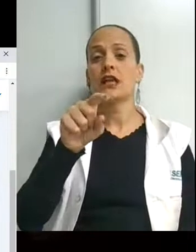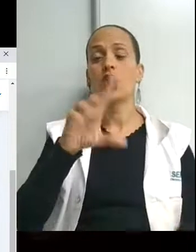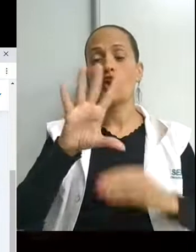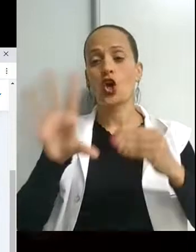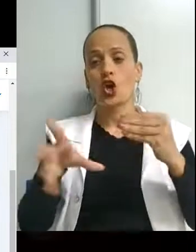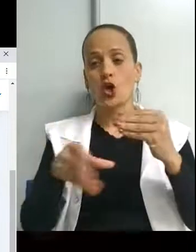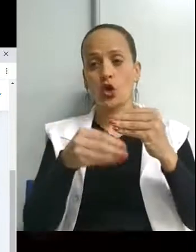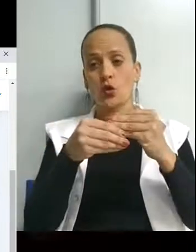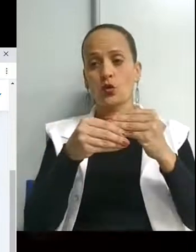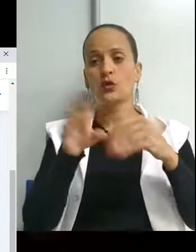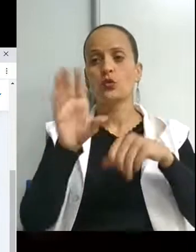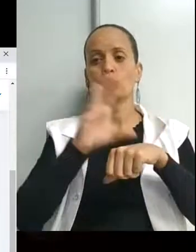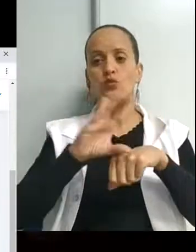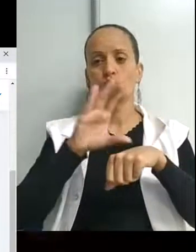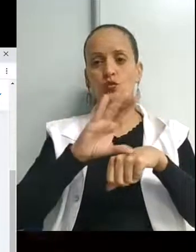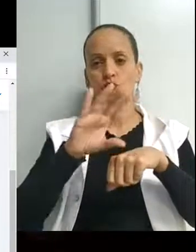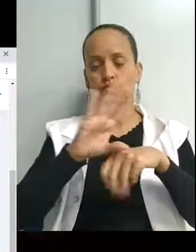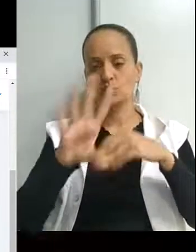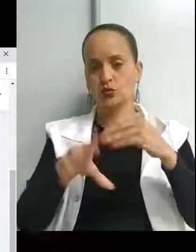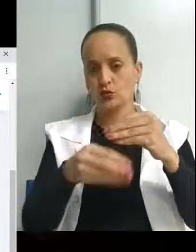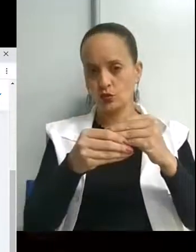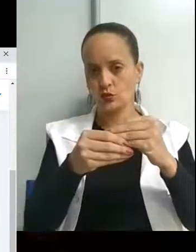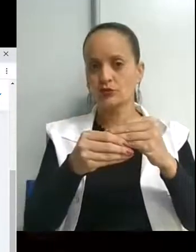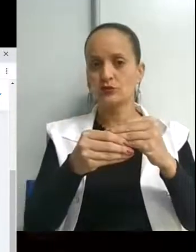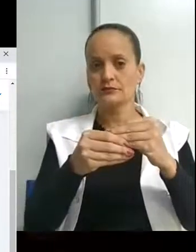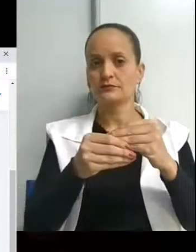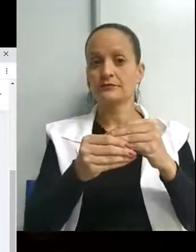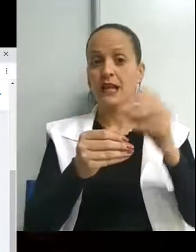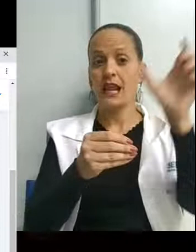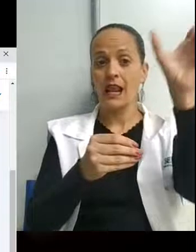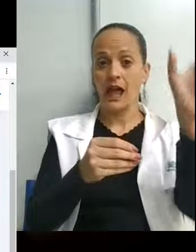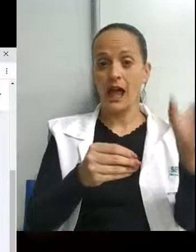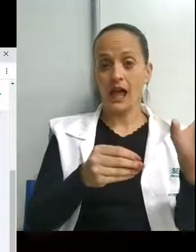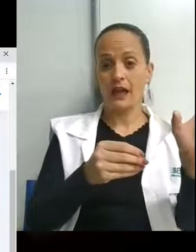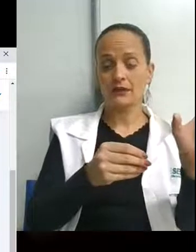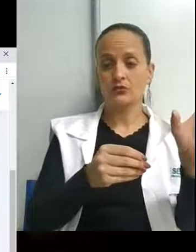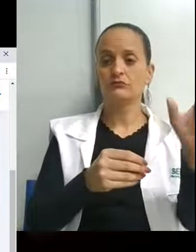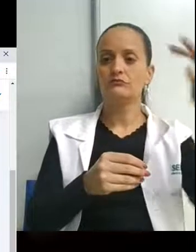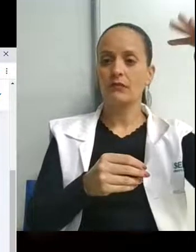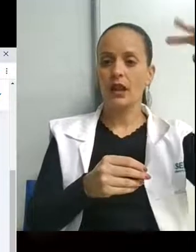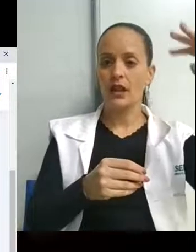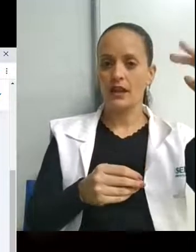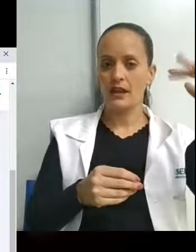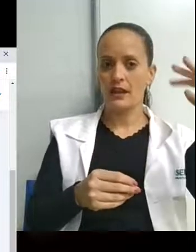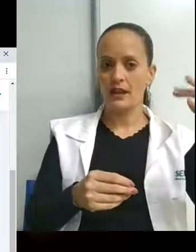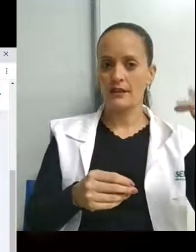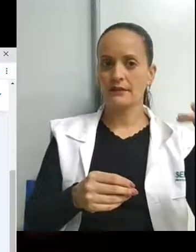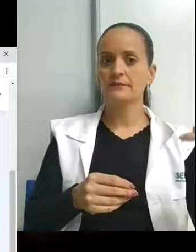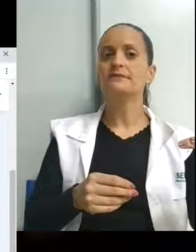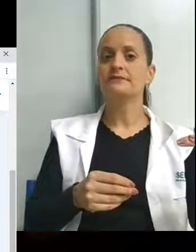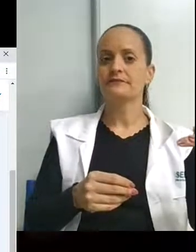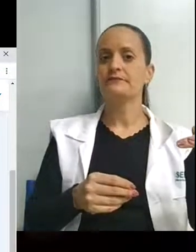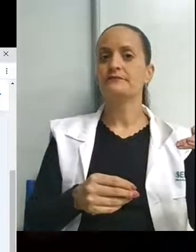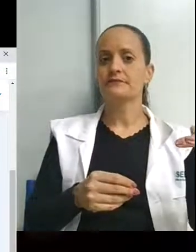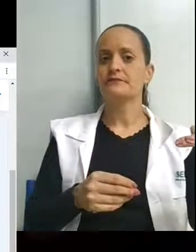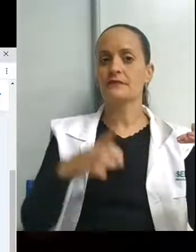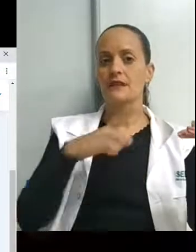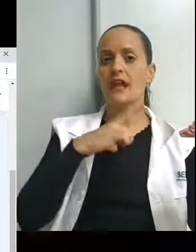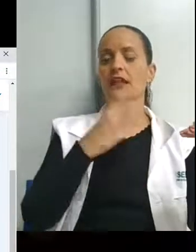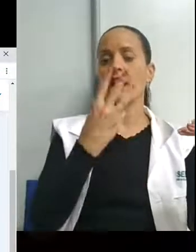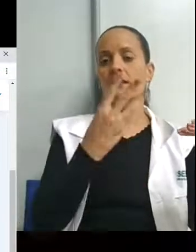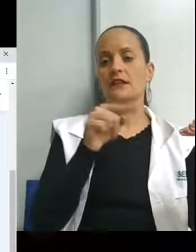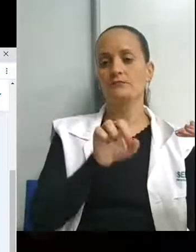até deixei separado aqui, né? Quando você acessa o conteúdo, já está tudo estruturado aqui, ó, para você responder as atividades, tudo bem? Então,